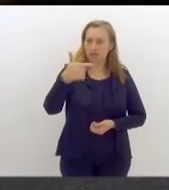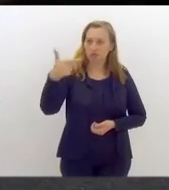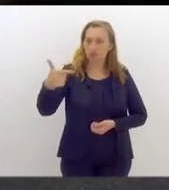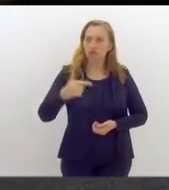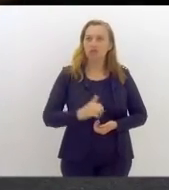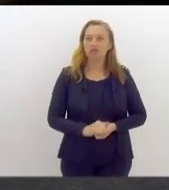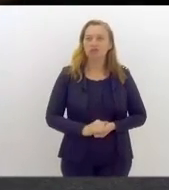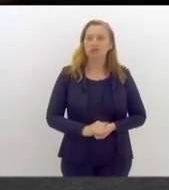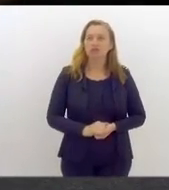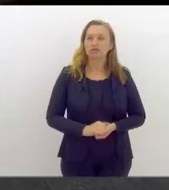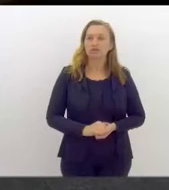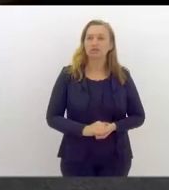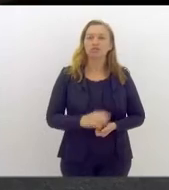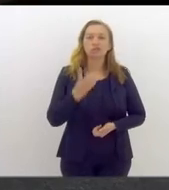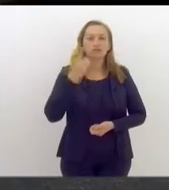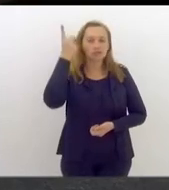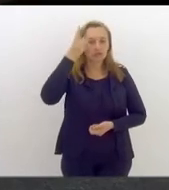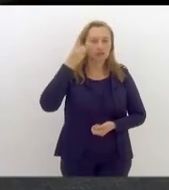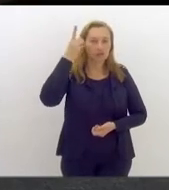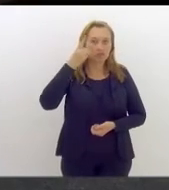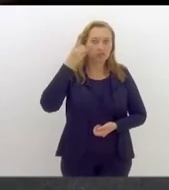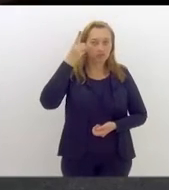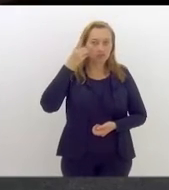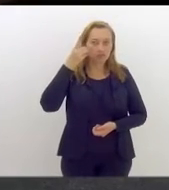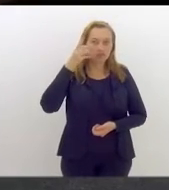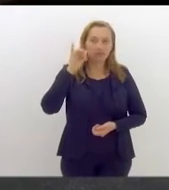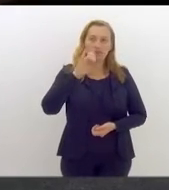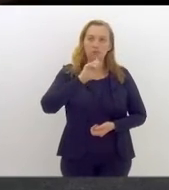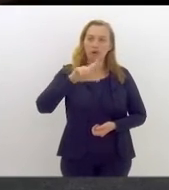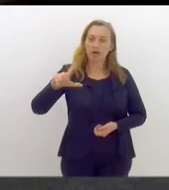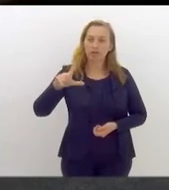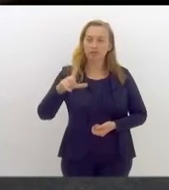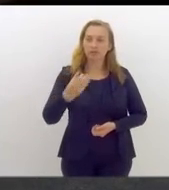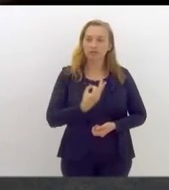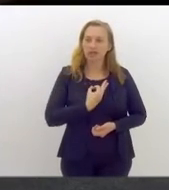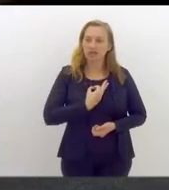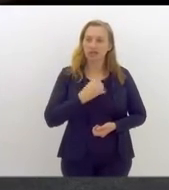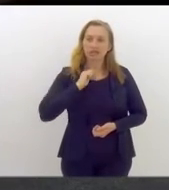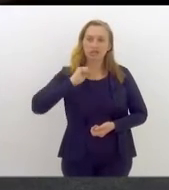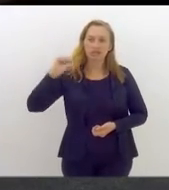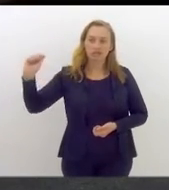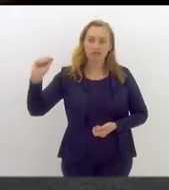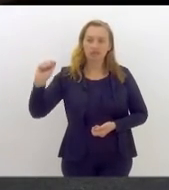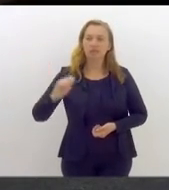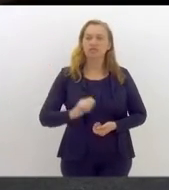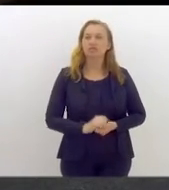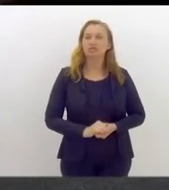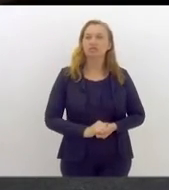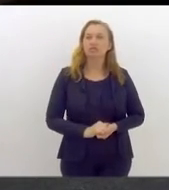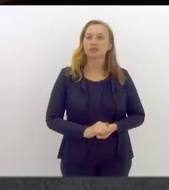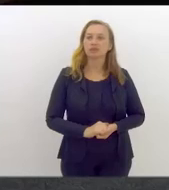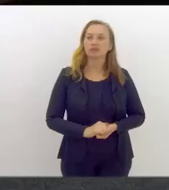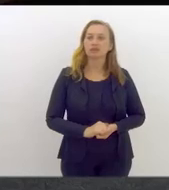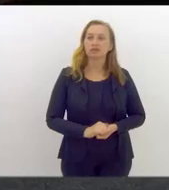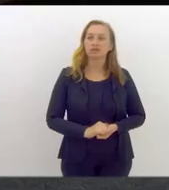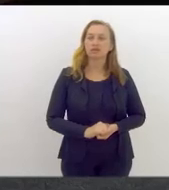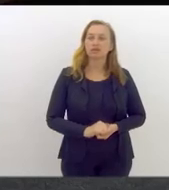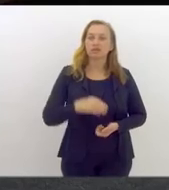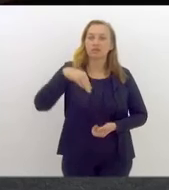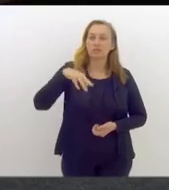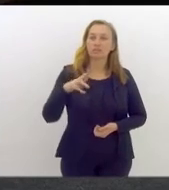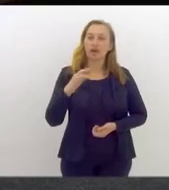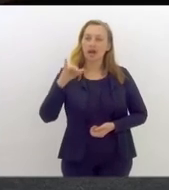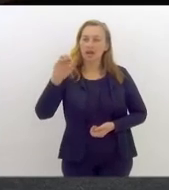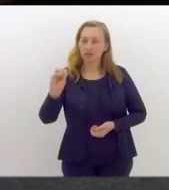1539/22, de autoria do deputado Luiz Felipe Poubel, que concede medalha Tiradentes, respectivo diploma, para Mário